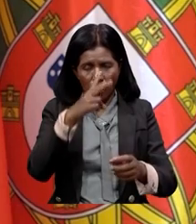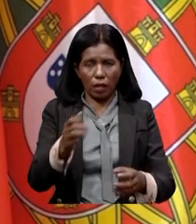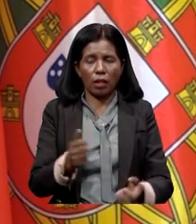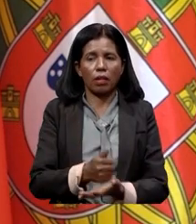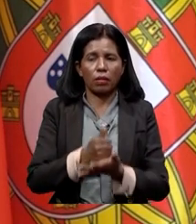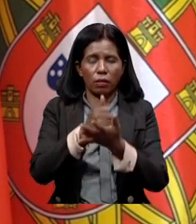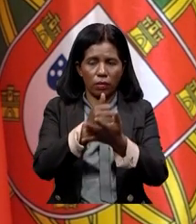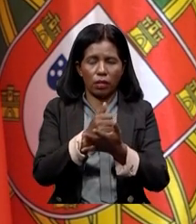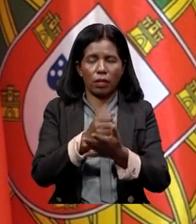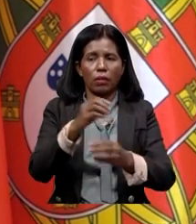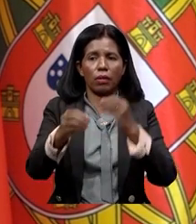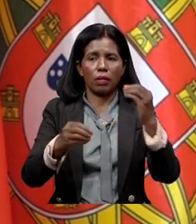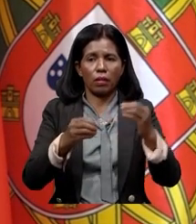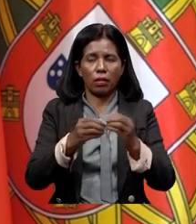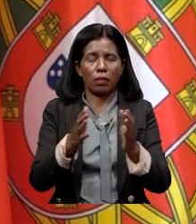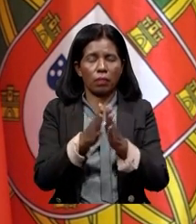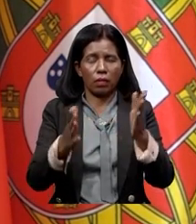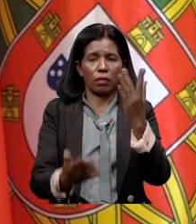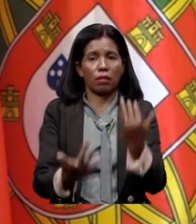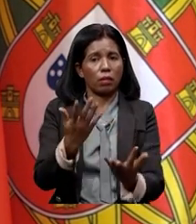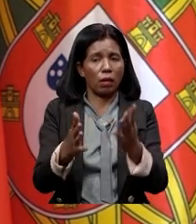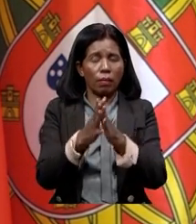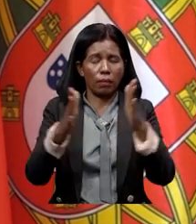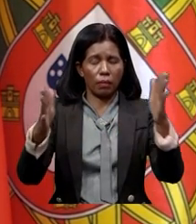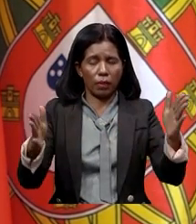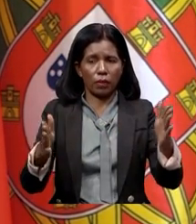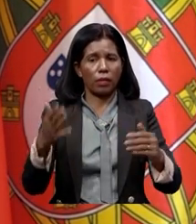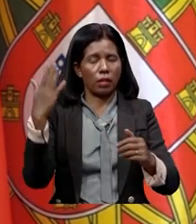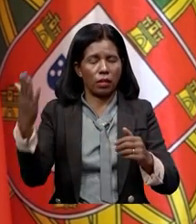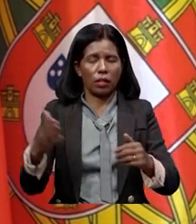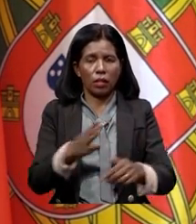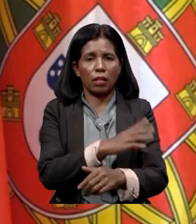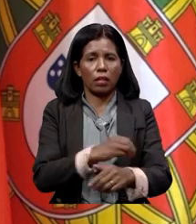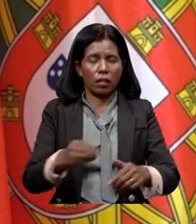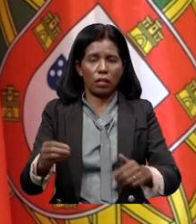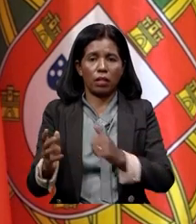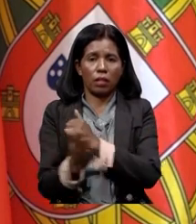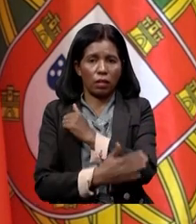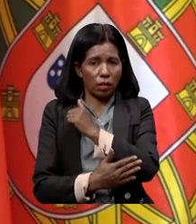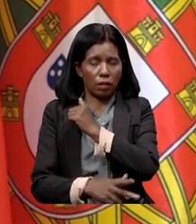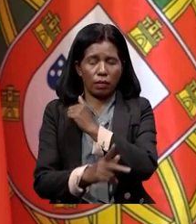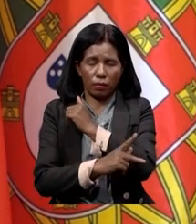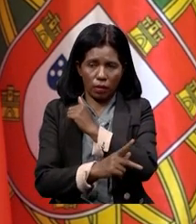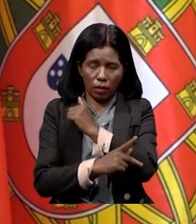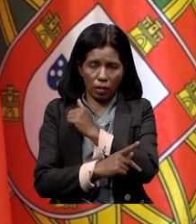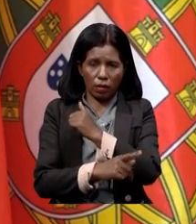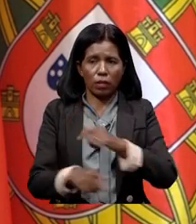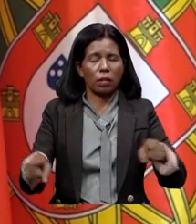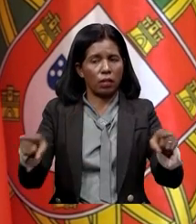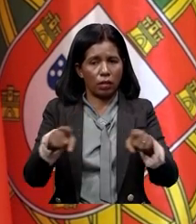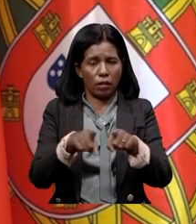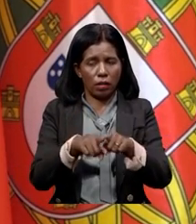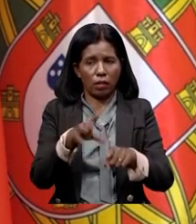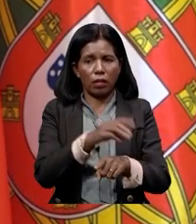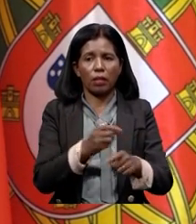um conjunto de grandes incêndios no território continental e, igualmente,